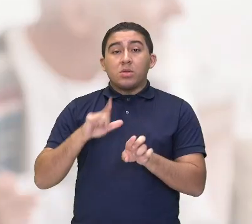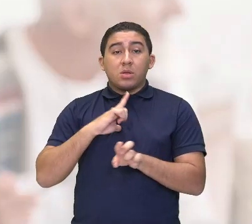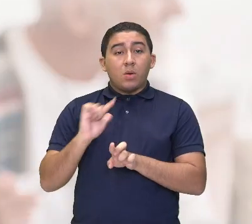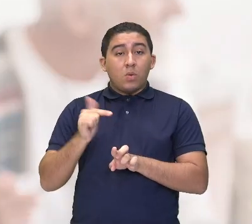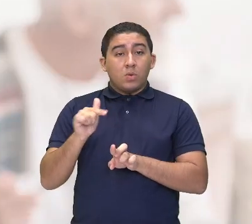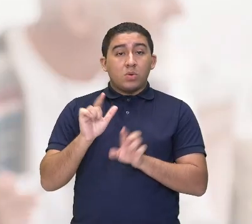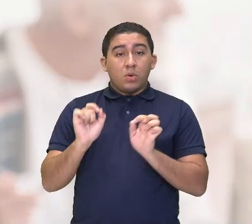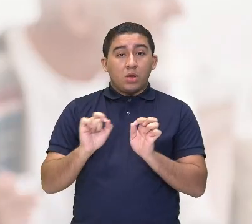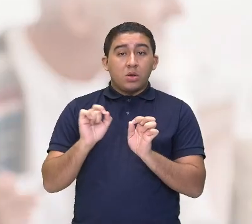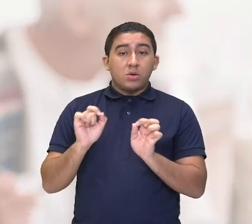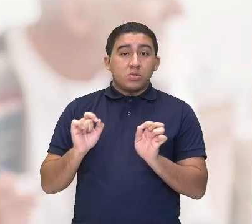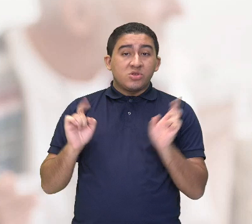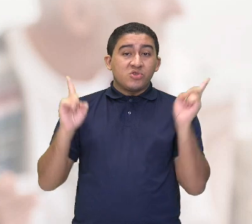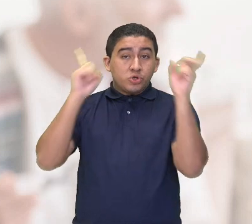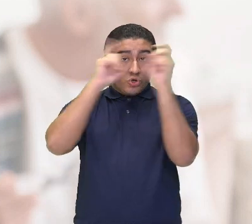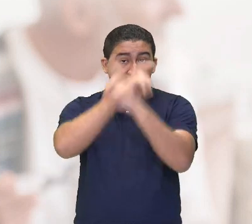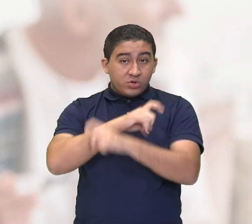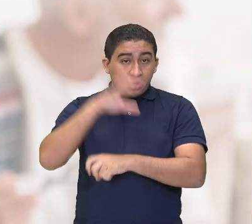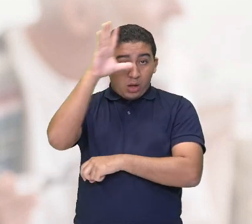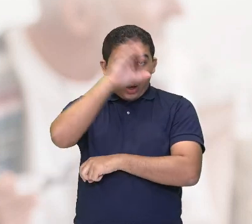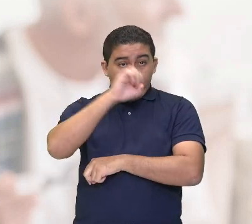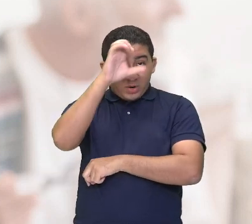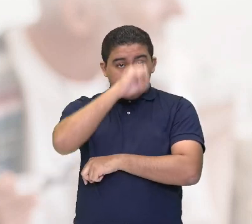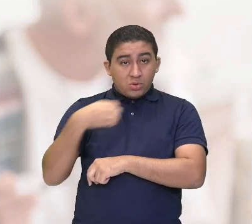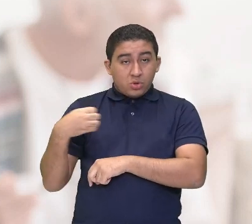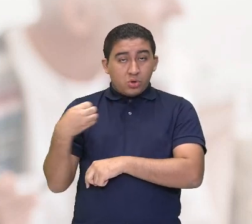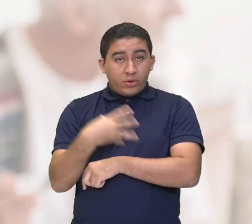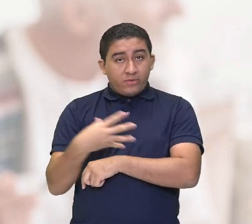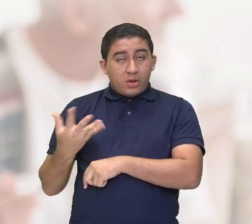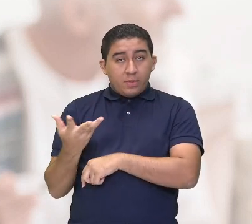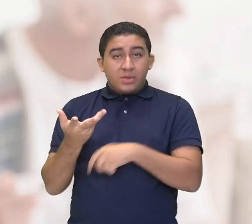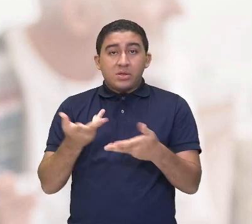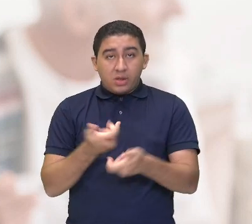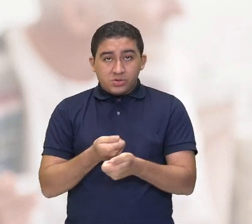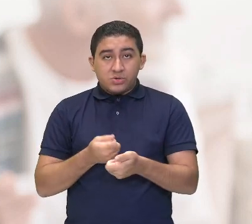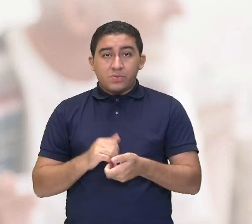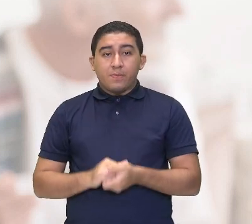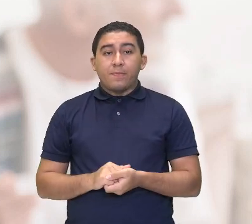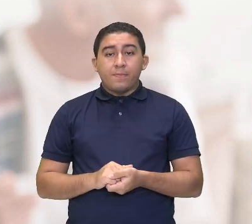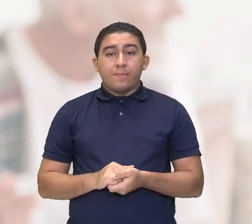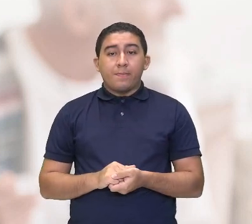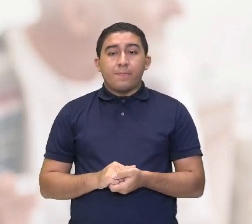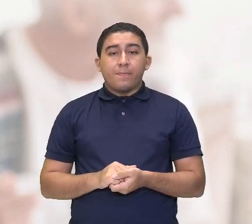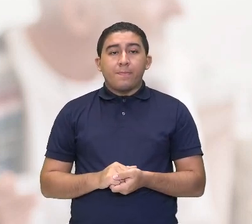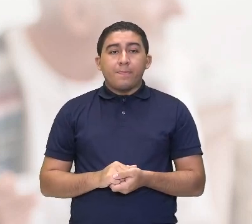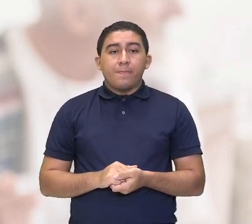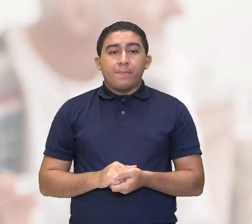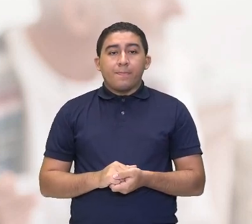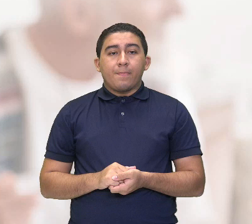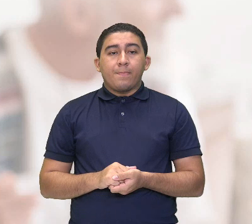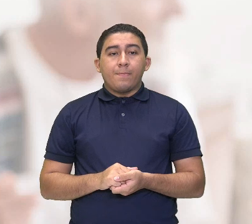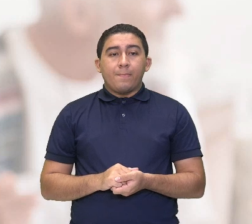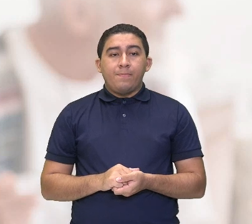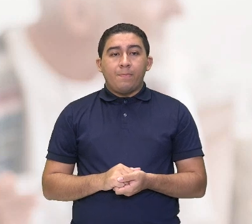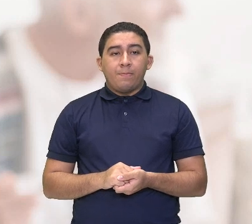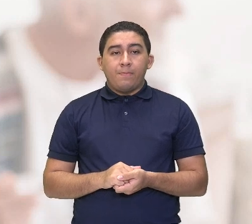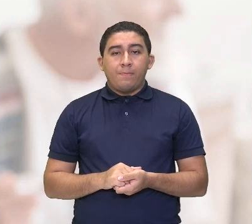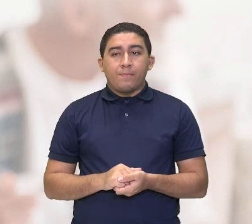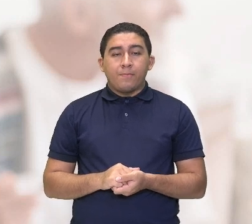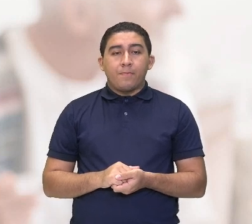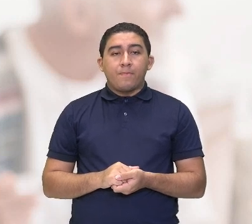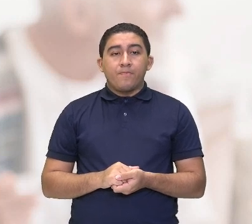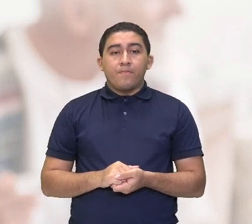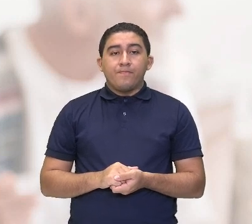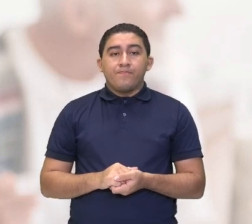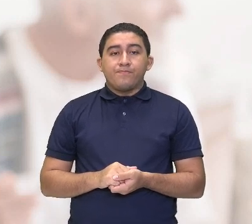maior dificuldade na aprendizagem de novas habilidades, certo? Então, como a gente está visualizando, ali a gente tem esses